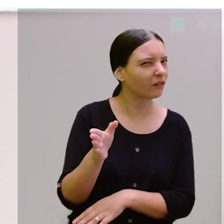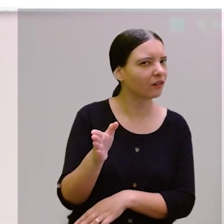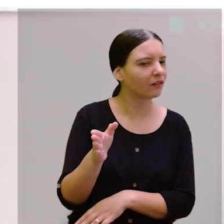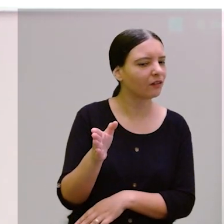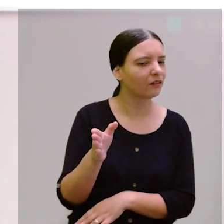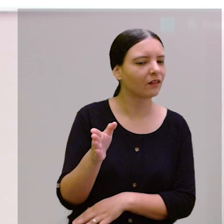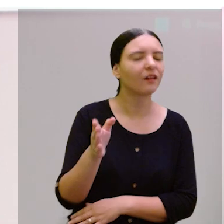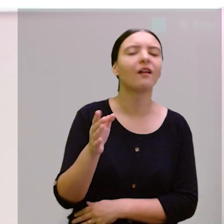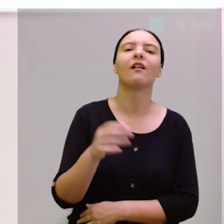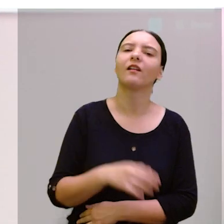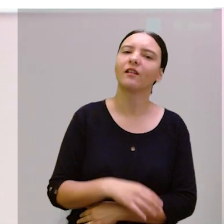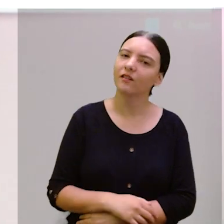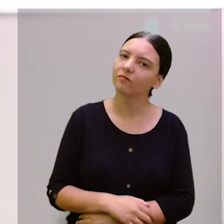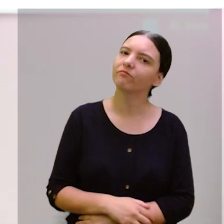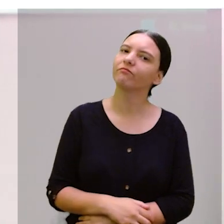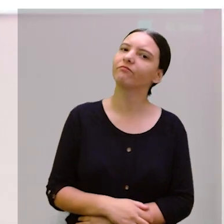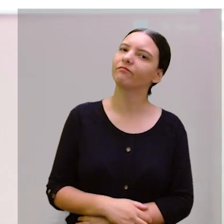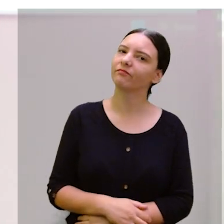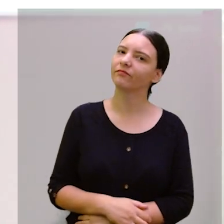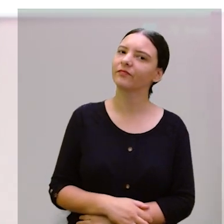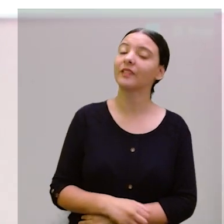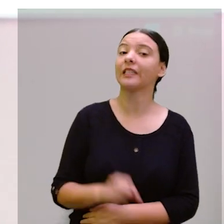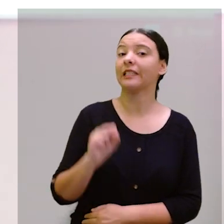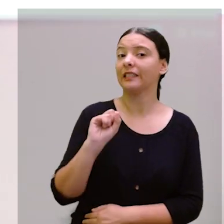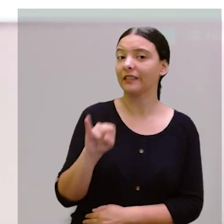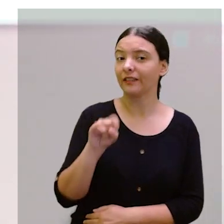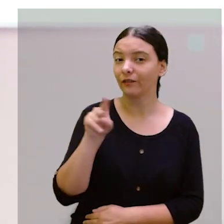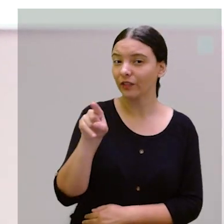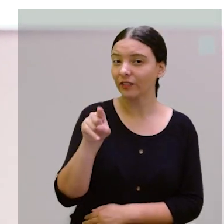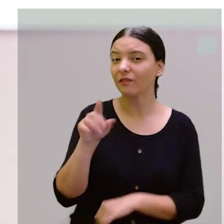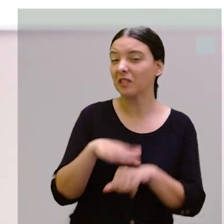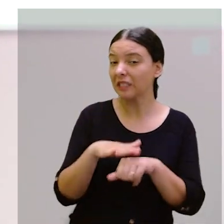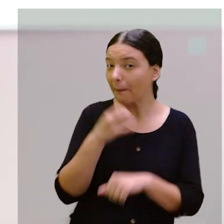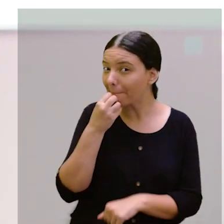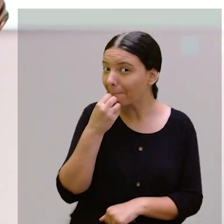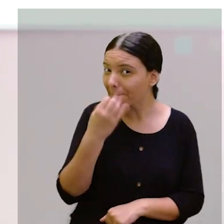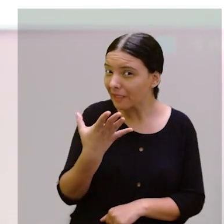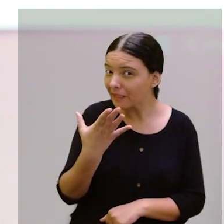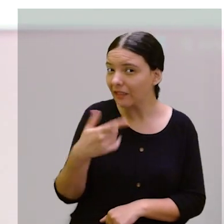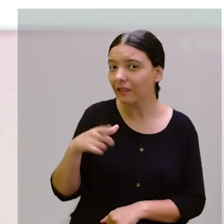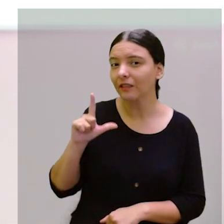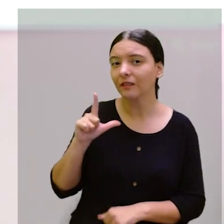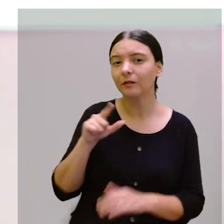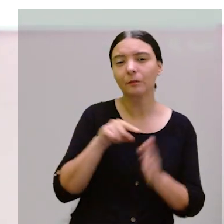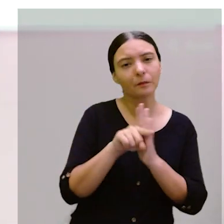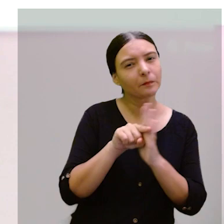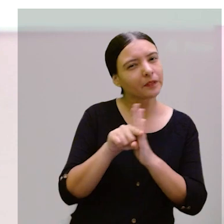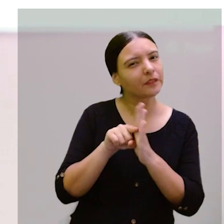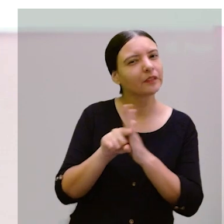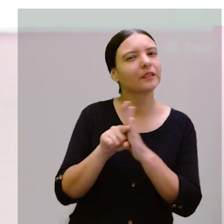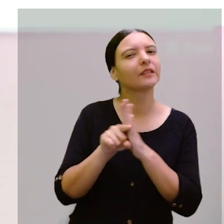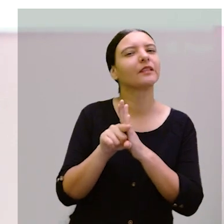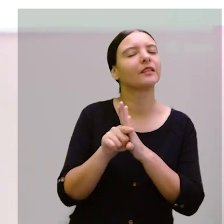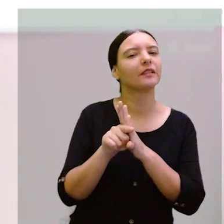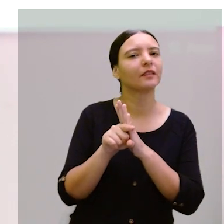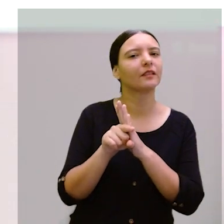Pois é, mas olha, se você quer fazer isso bem feito, pesquisa, eu tenho certeza.